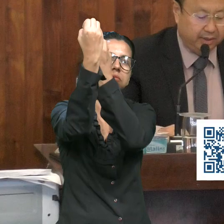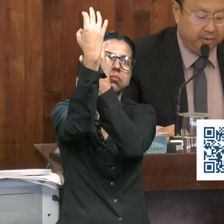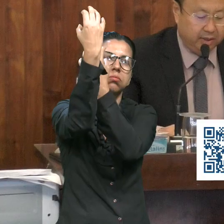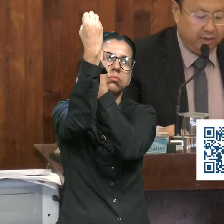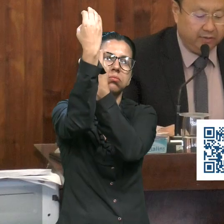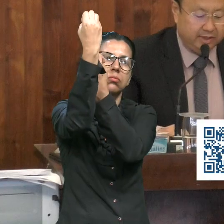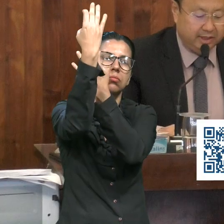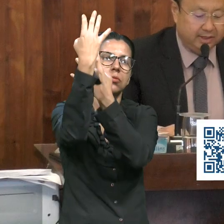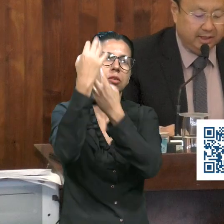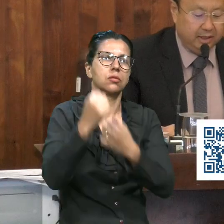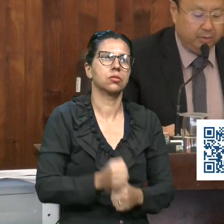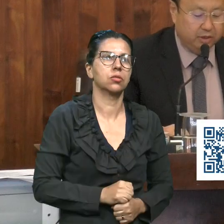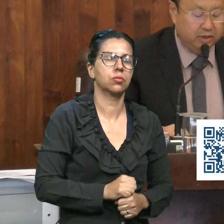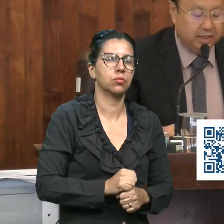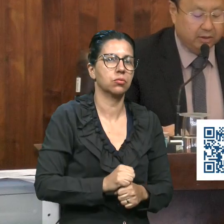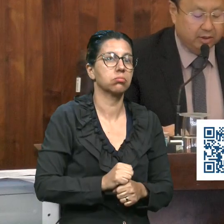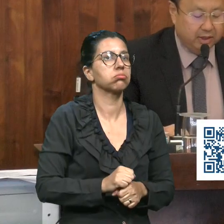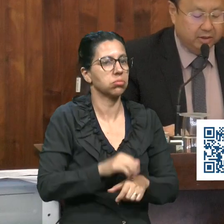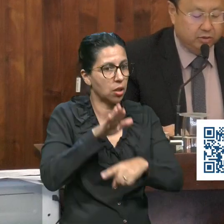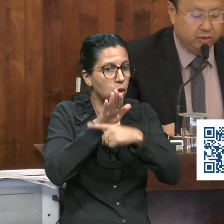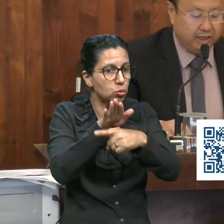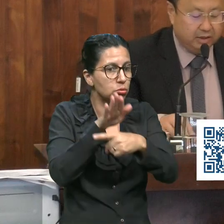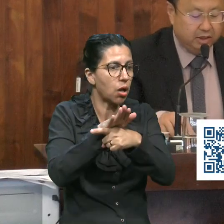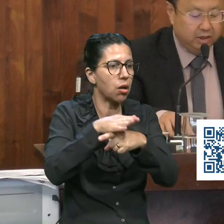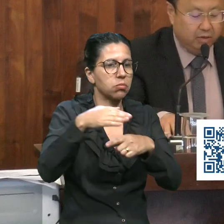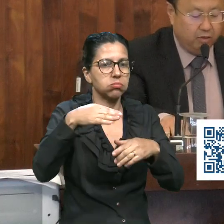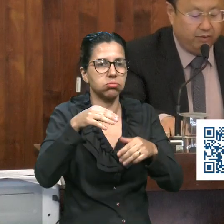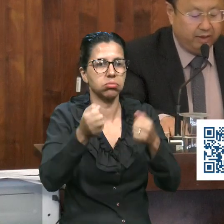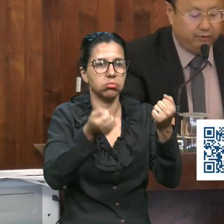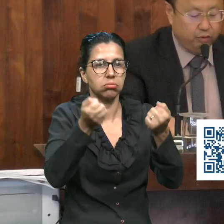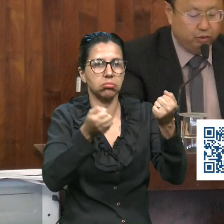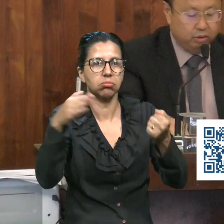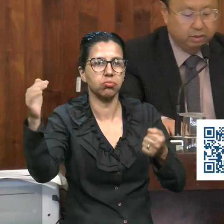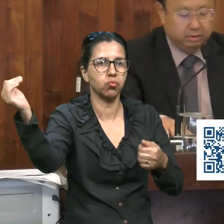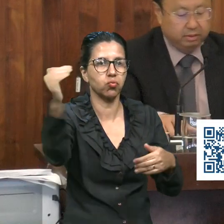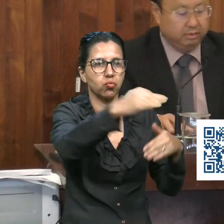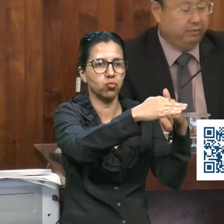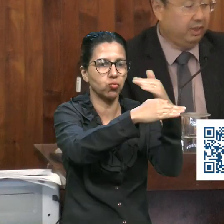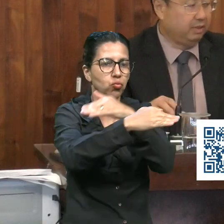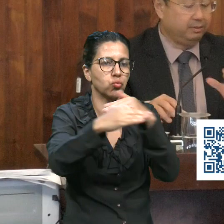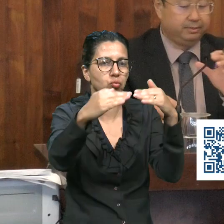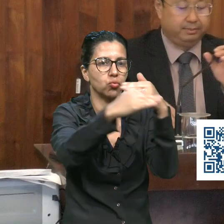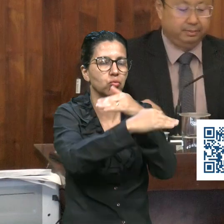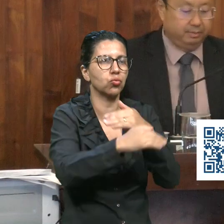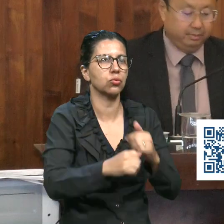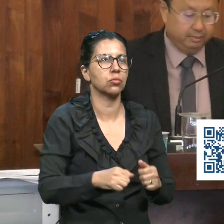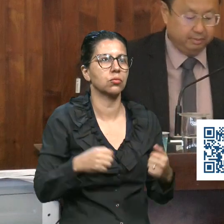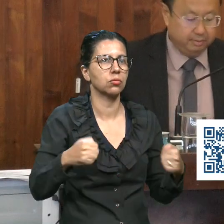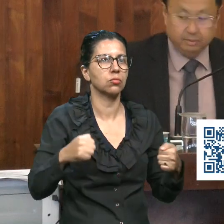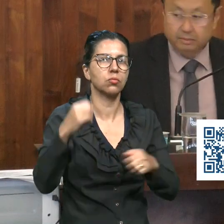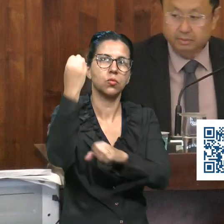de botão, visando assim não prejudicar o trânsito nos horários que não houver fluxo.